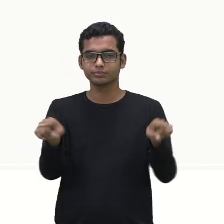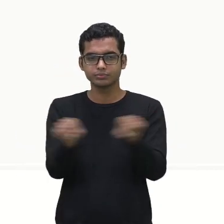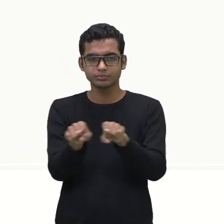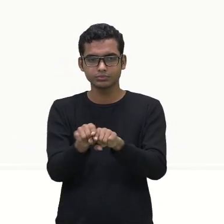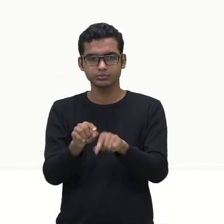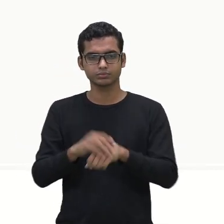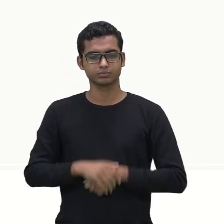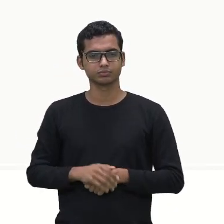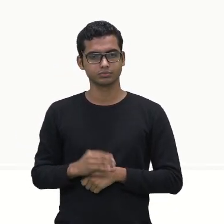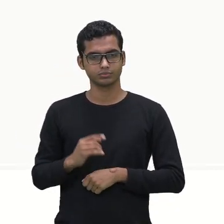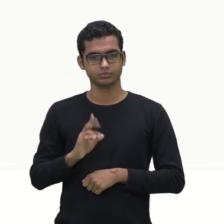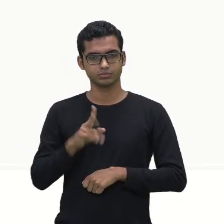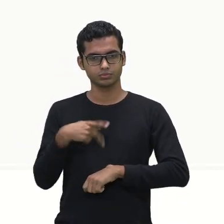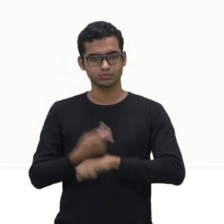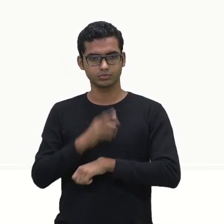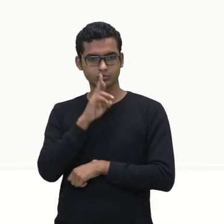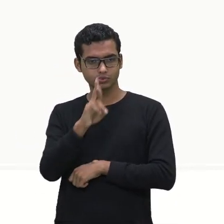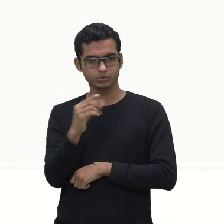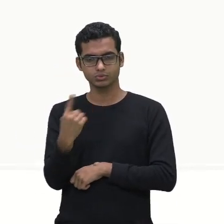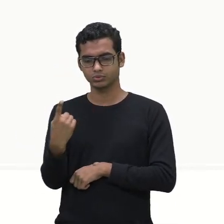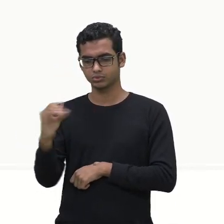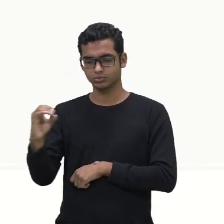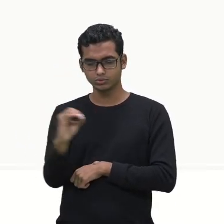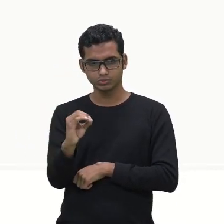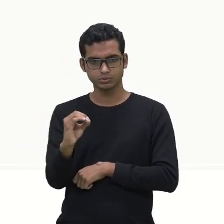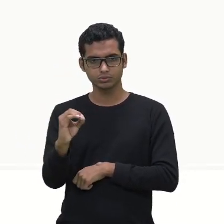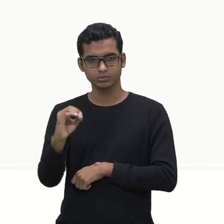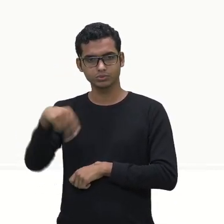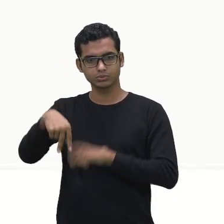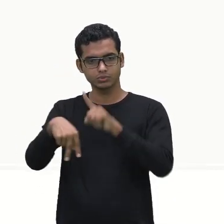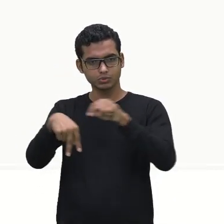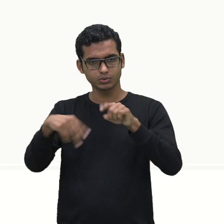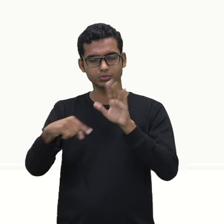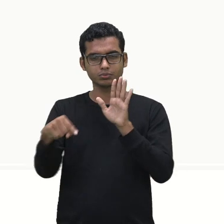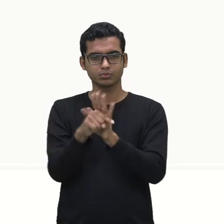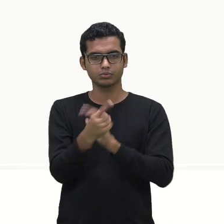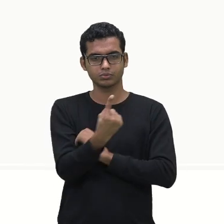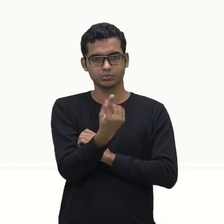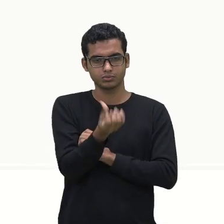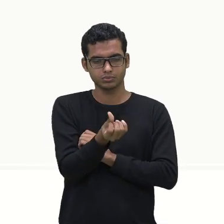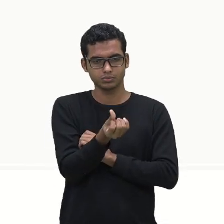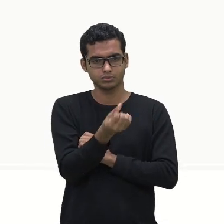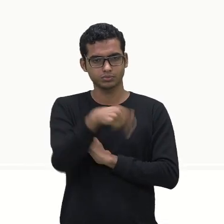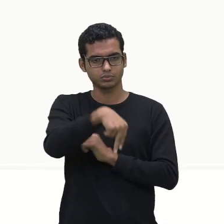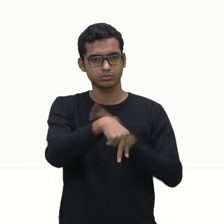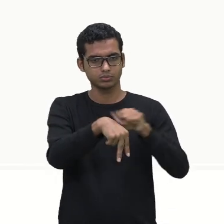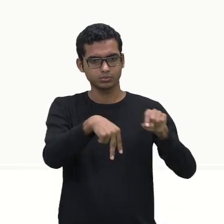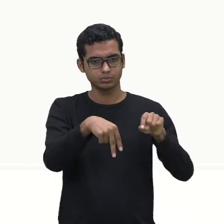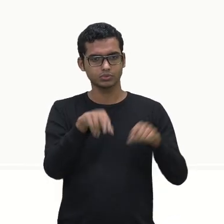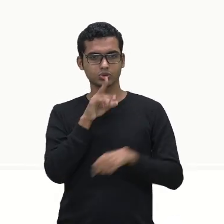então 100π menos 16π, ou seja,